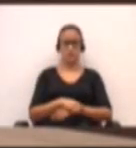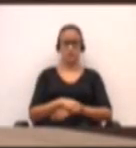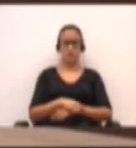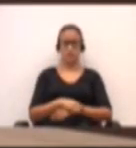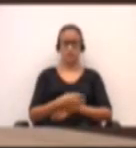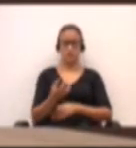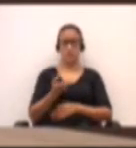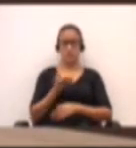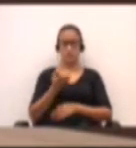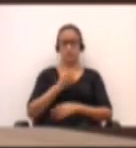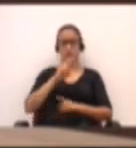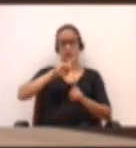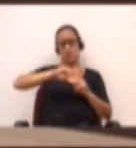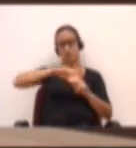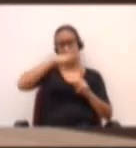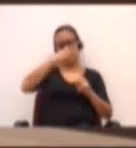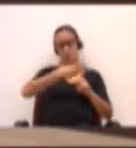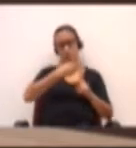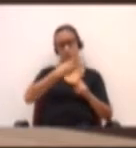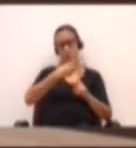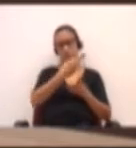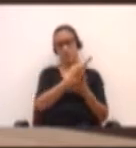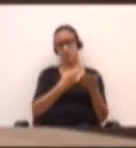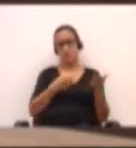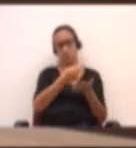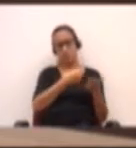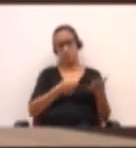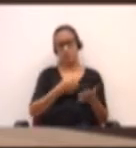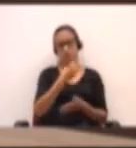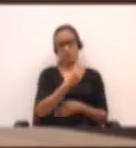inversão de pauta para que seja lido o requerimento 370.